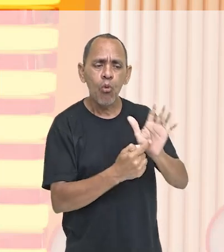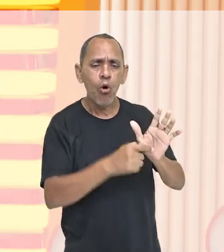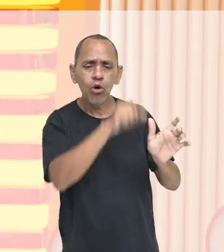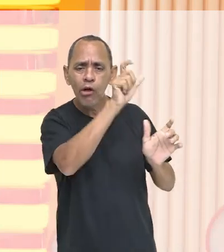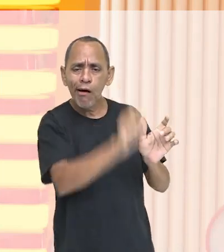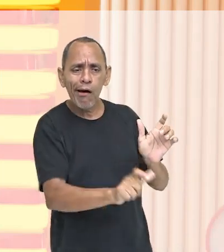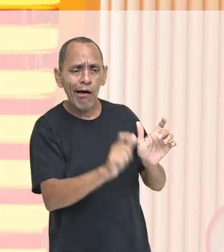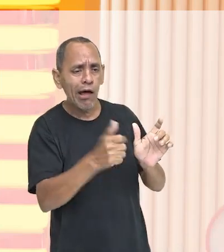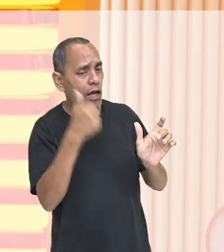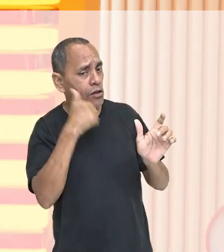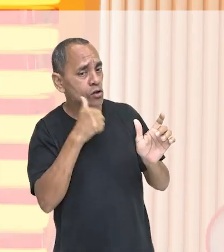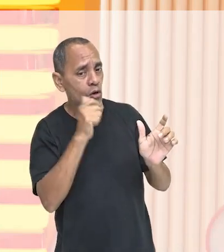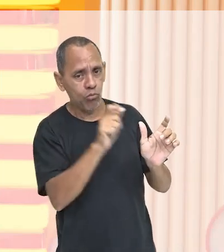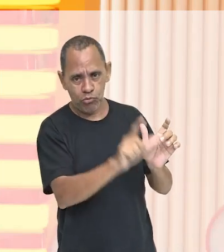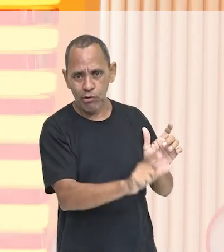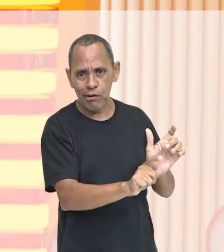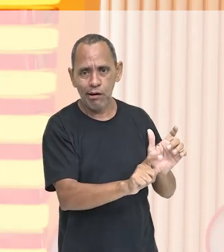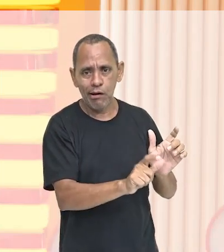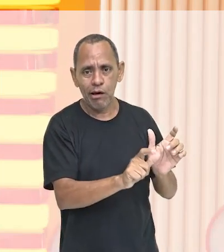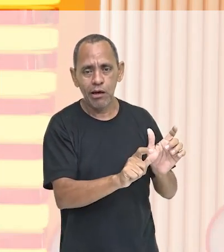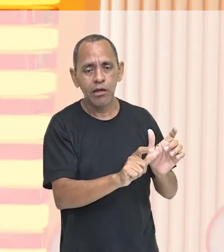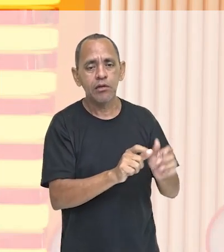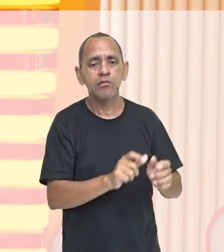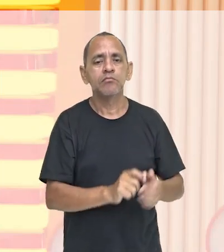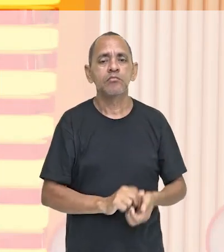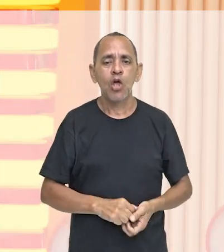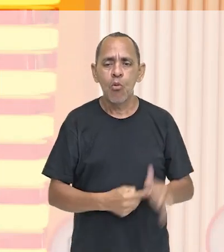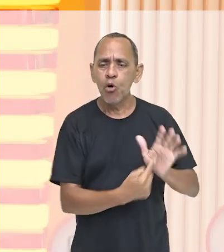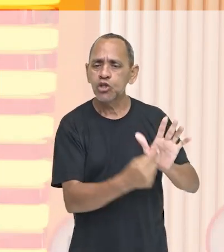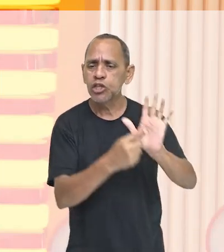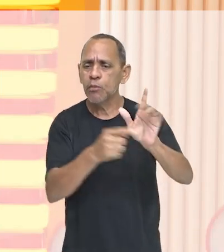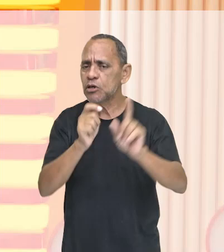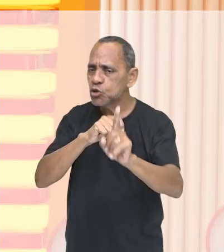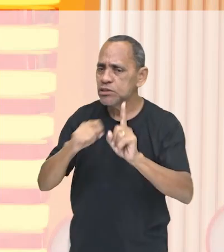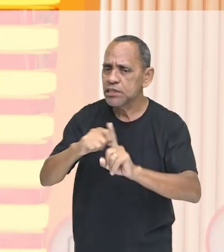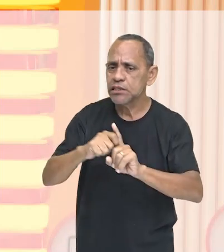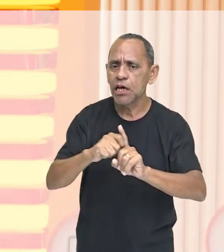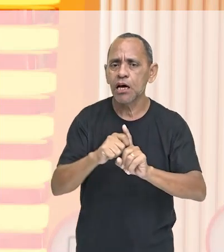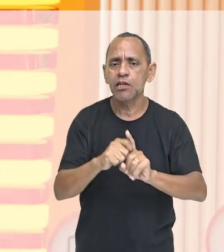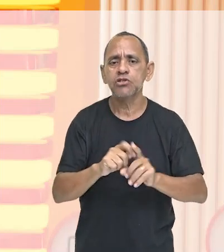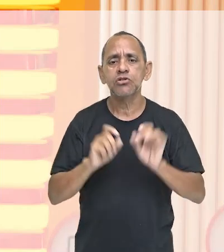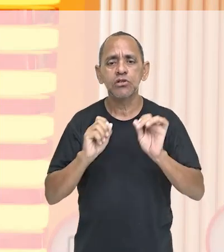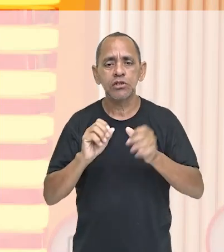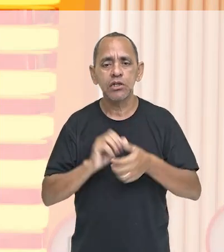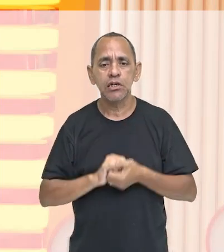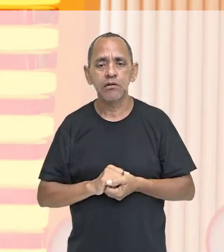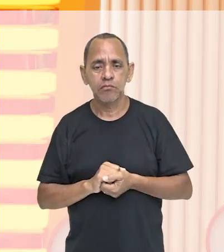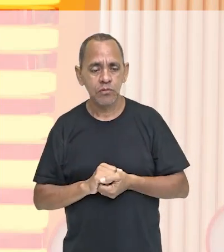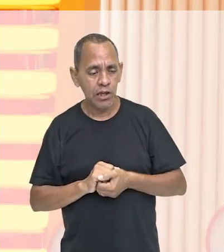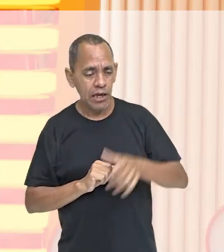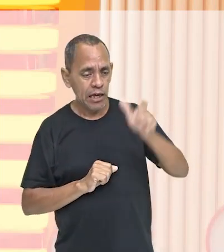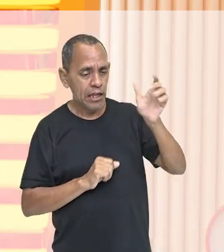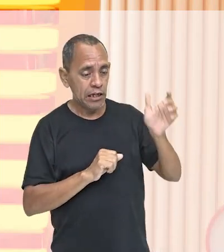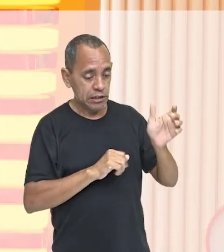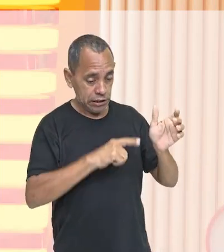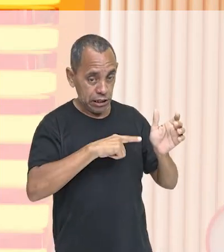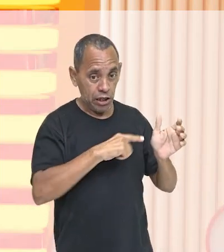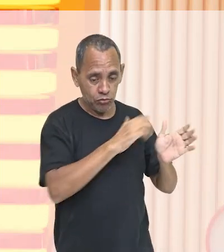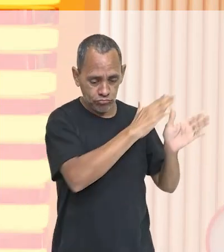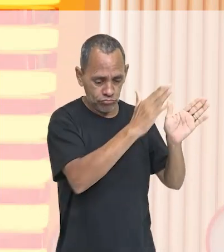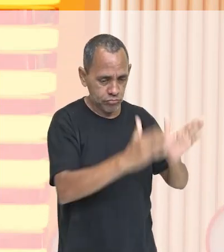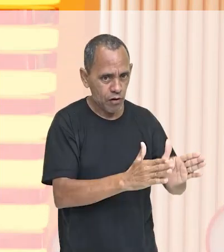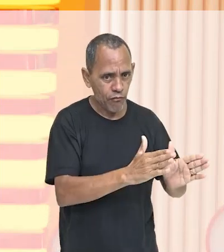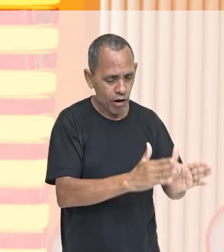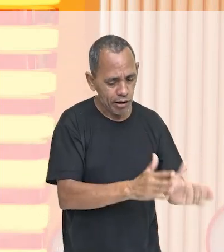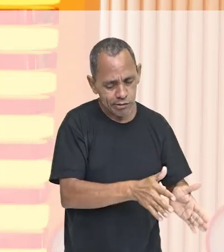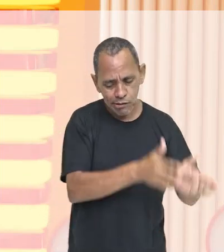moça que vai sair de uma fase e vai entrar em outra fase da sua vida através do rito de